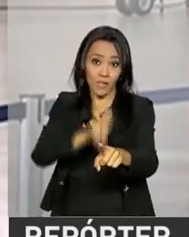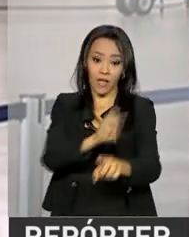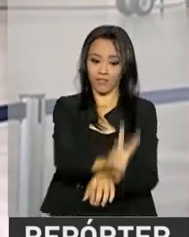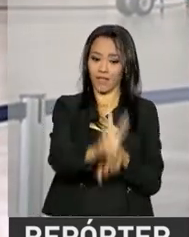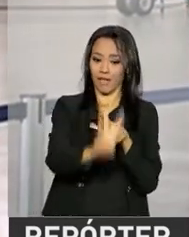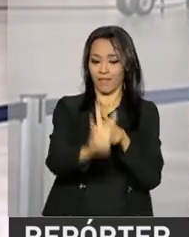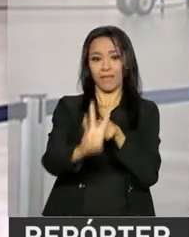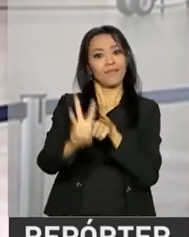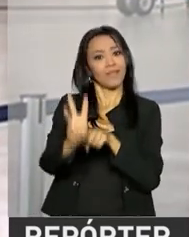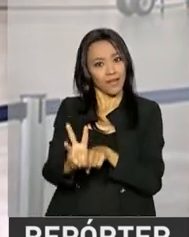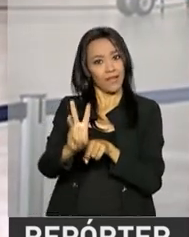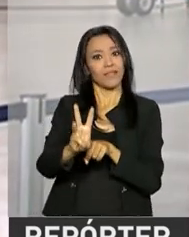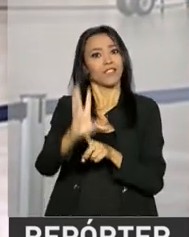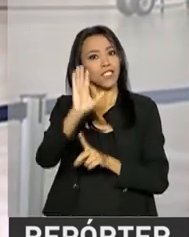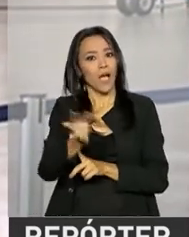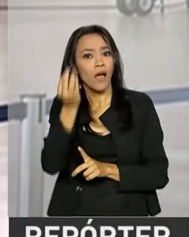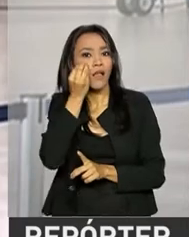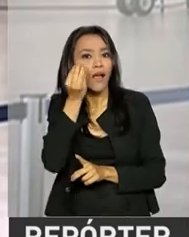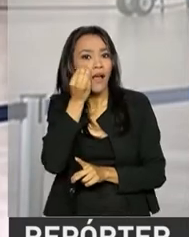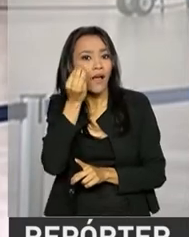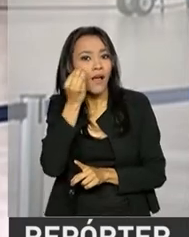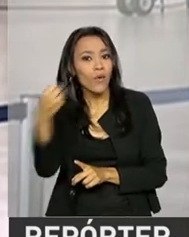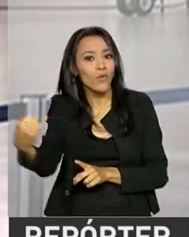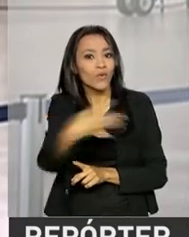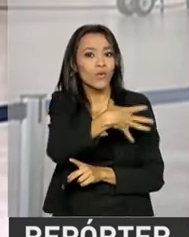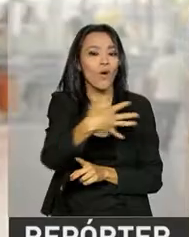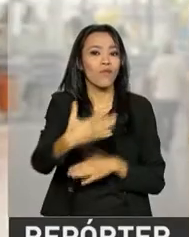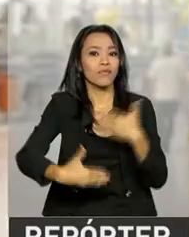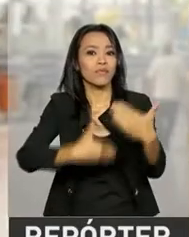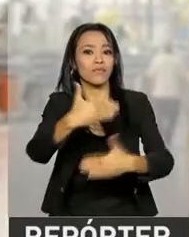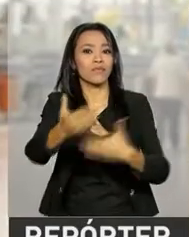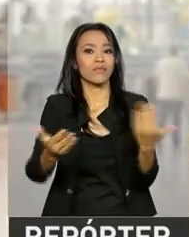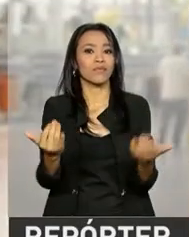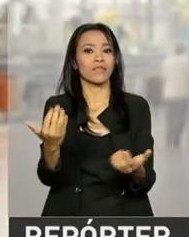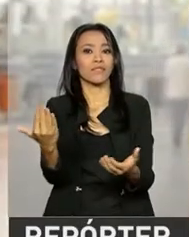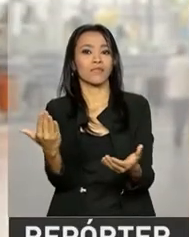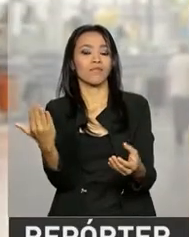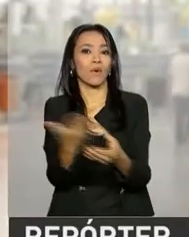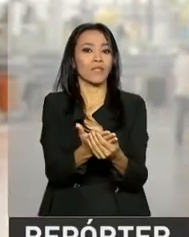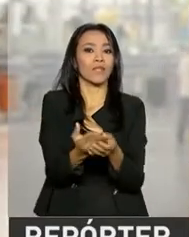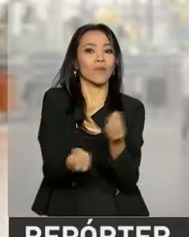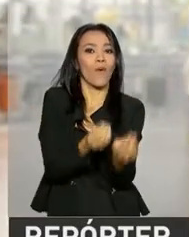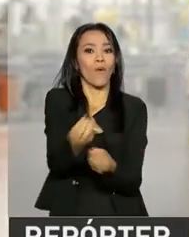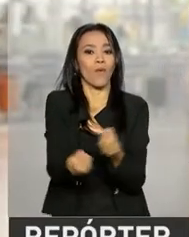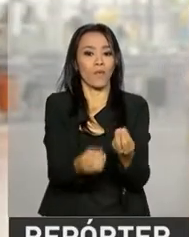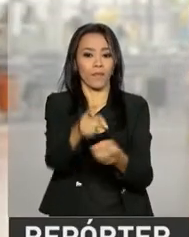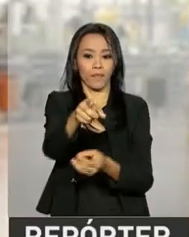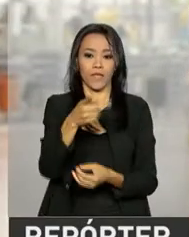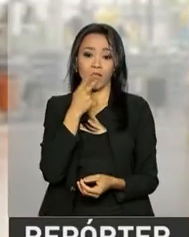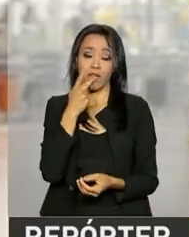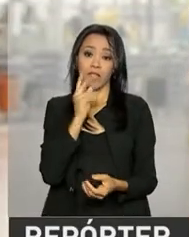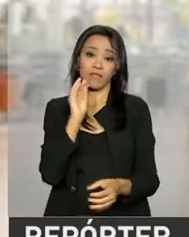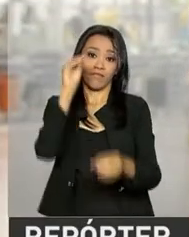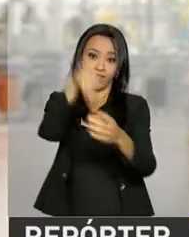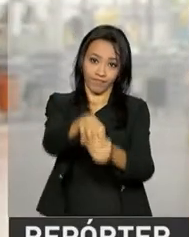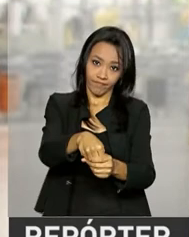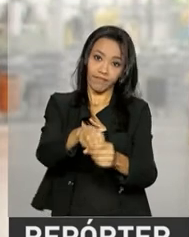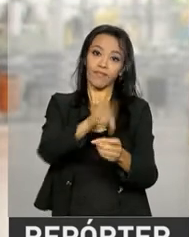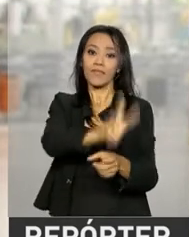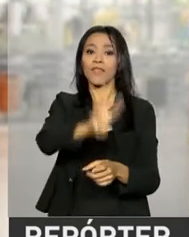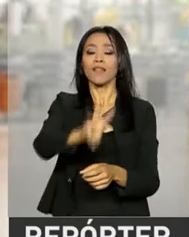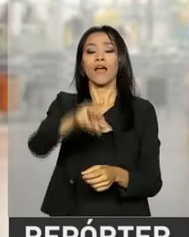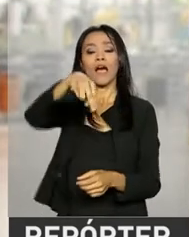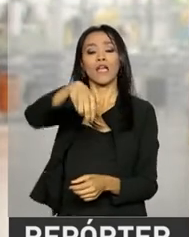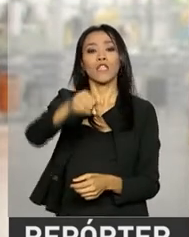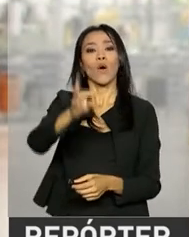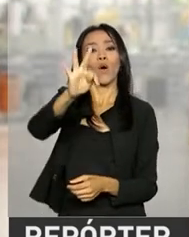já trabalha de forma experimental com os novos processos. A partir de agora, você cadastra sua nota fiscal eletrônica e, num